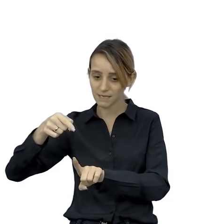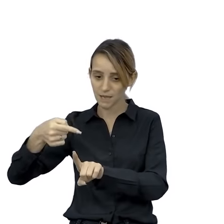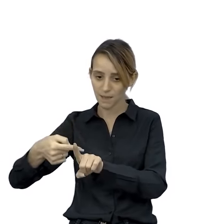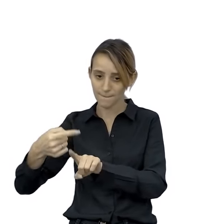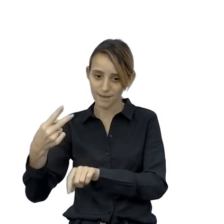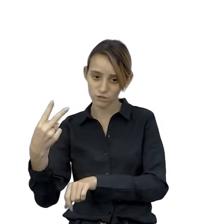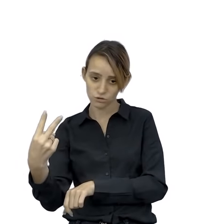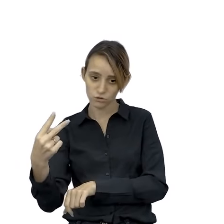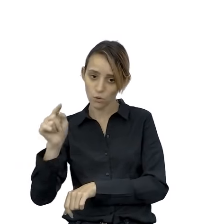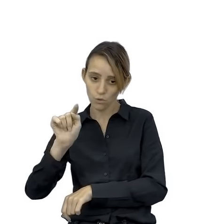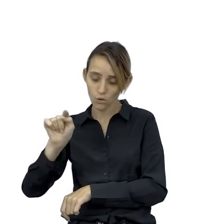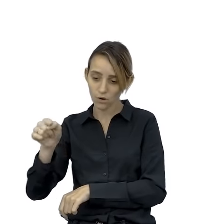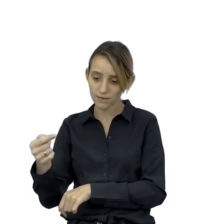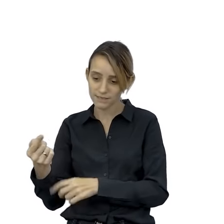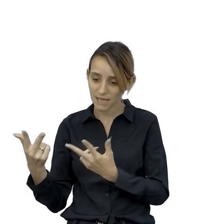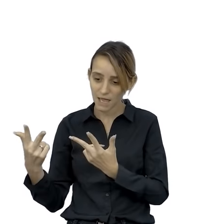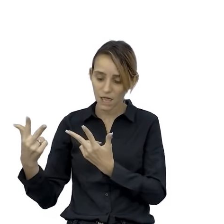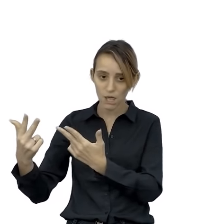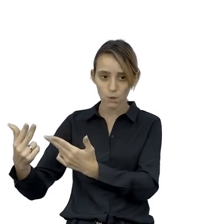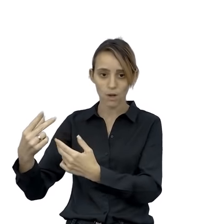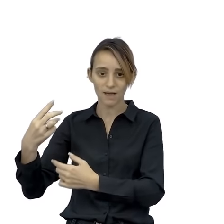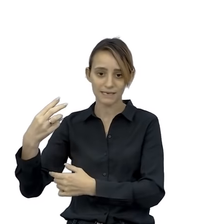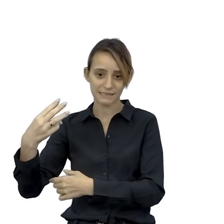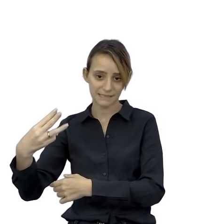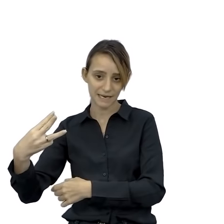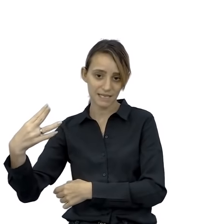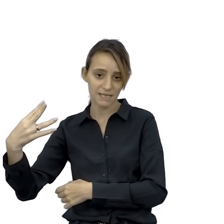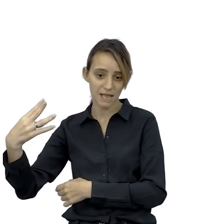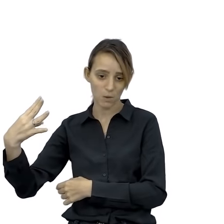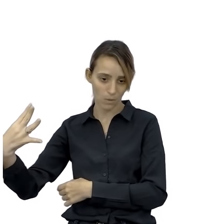parênteses aqui 10 mais 2, que é igual a 34.